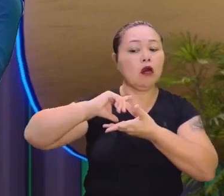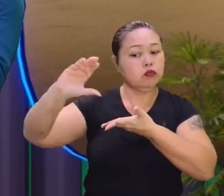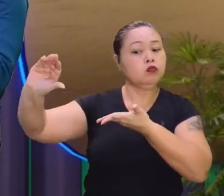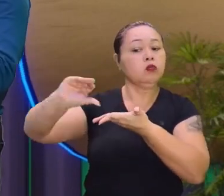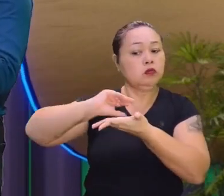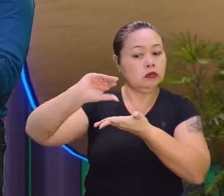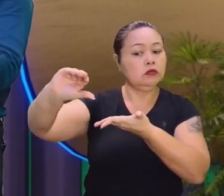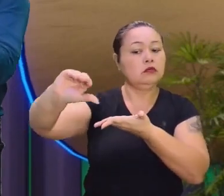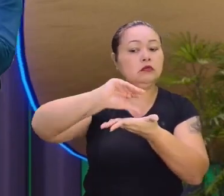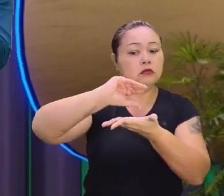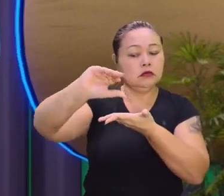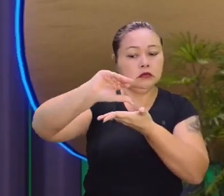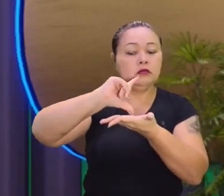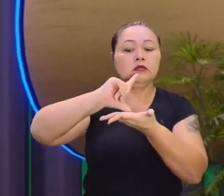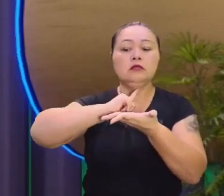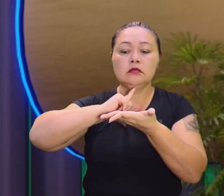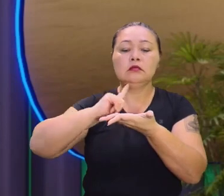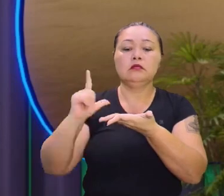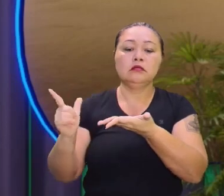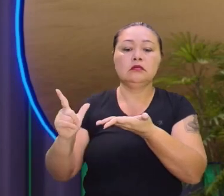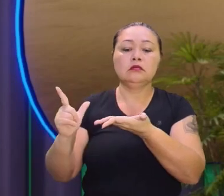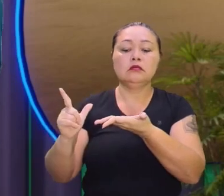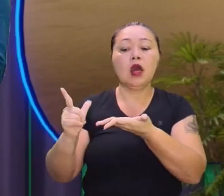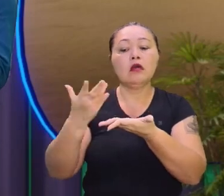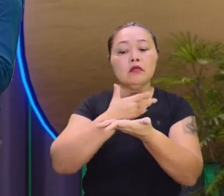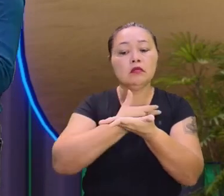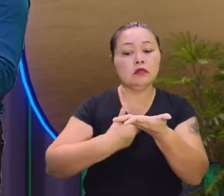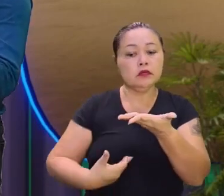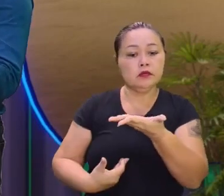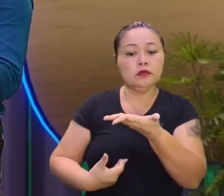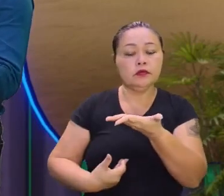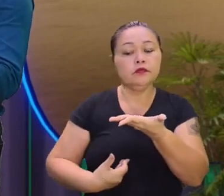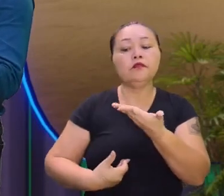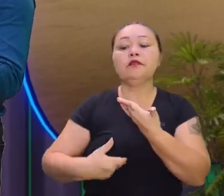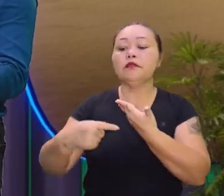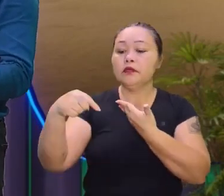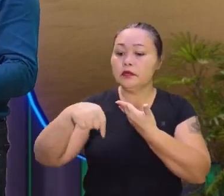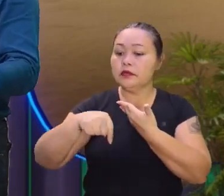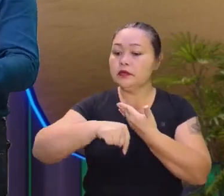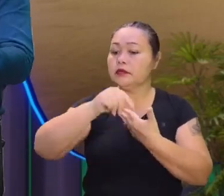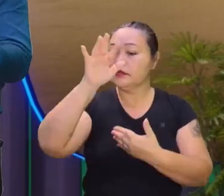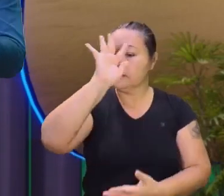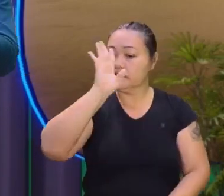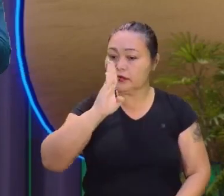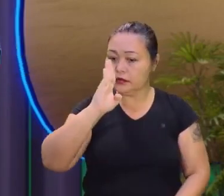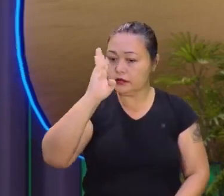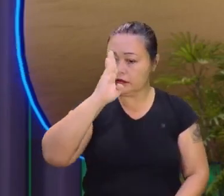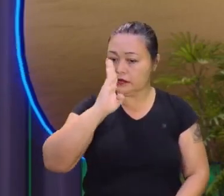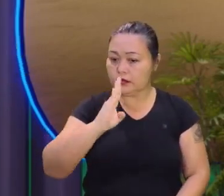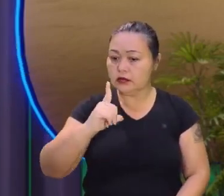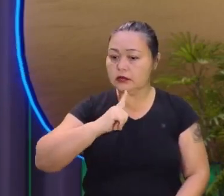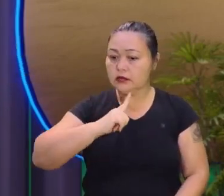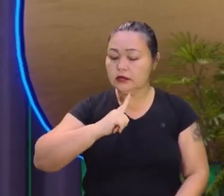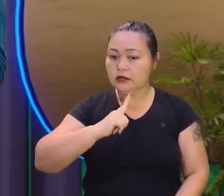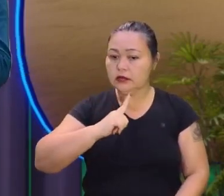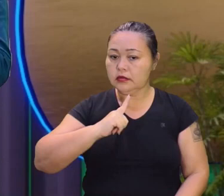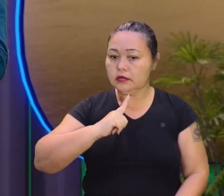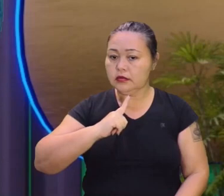custos financeiros que tem que ser abarcado pelo governo do Brasil. Isso mesmo. Que esse projeto, para